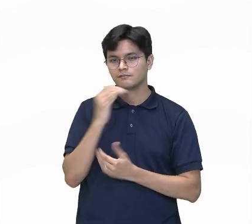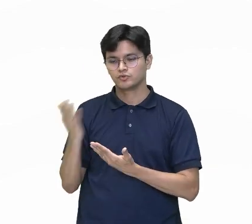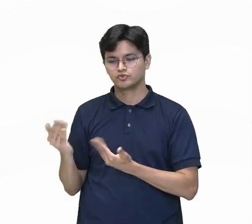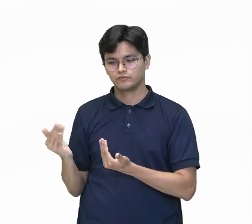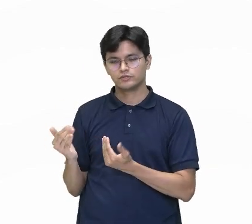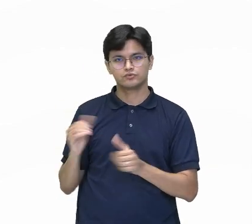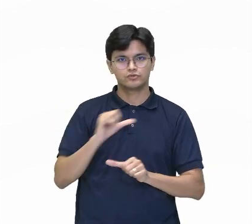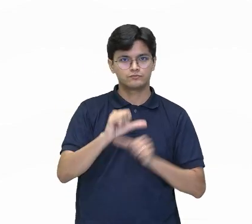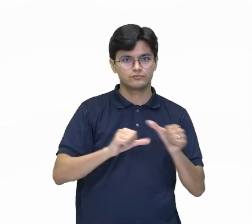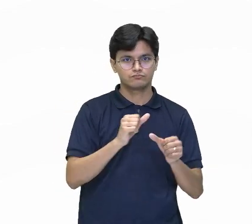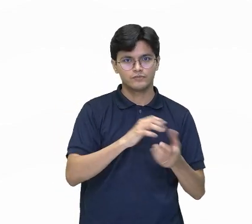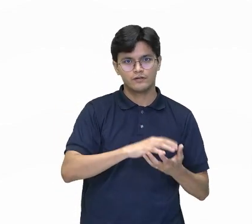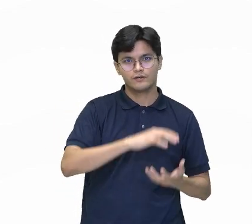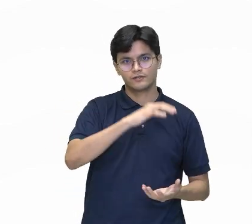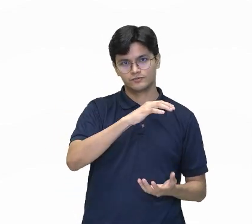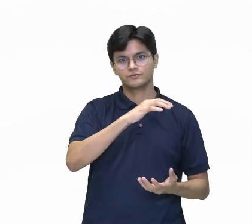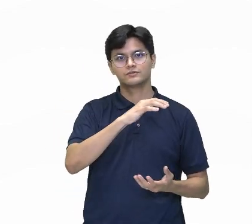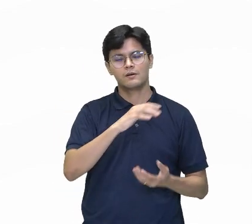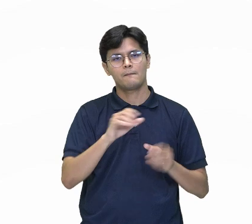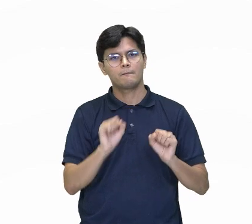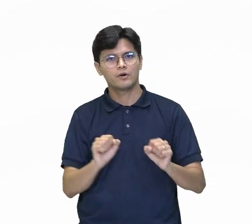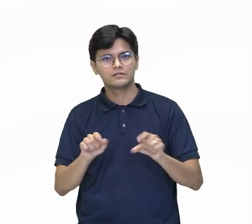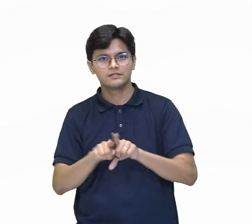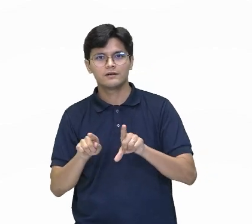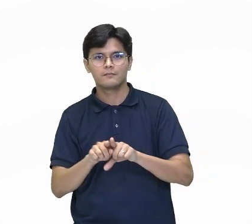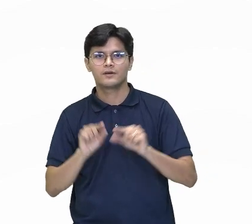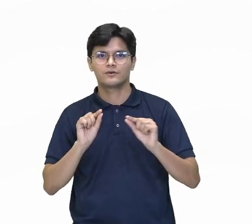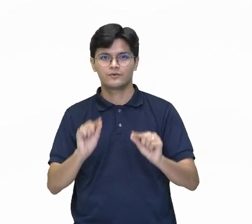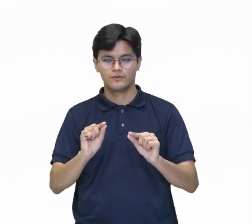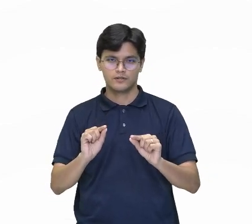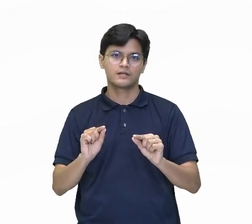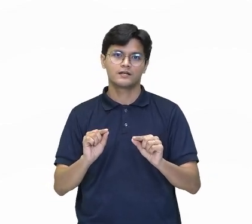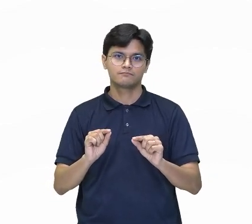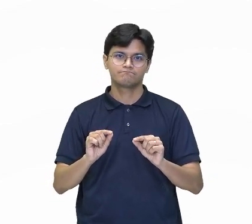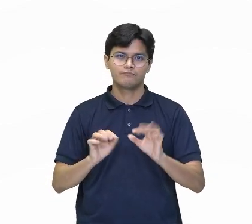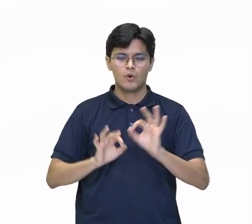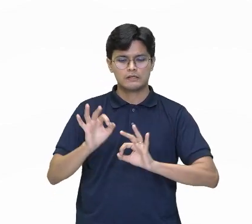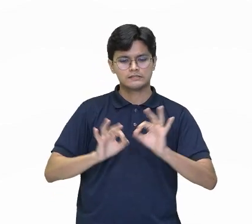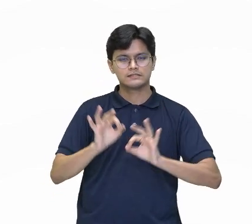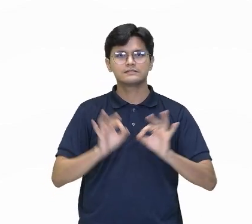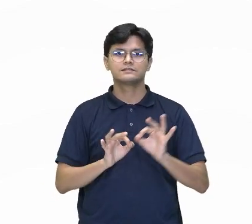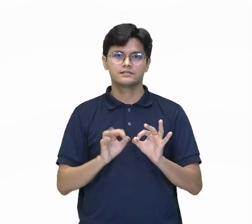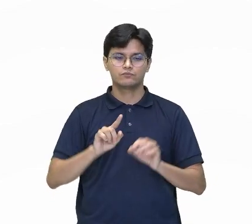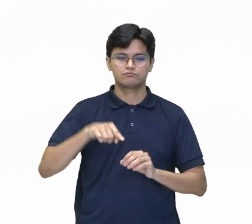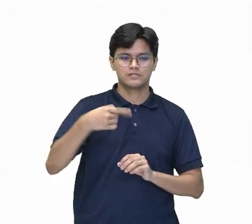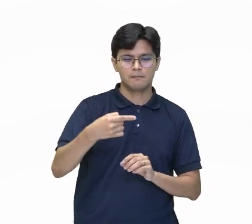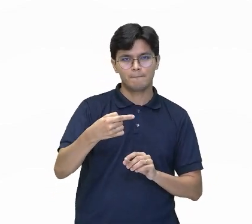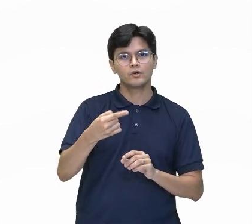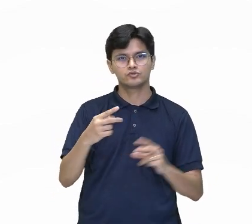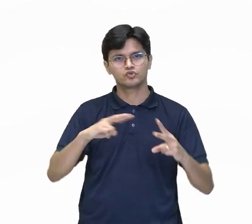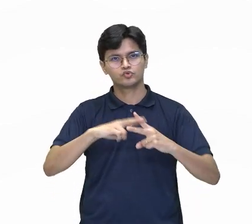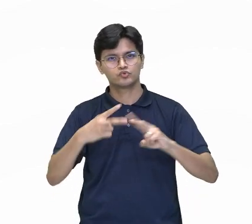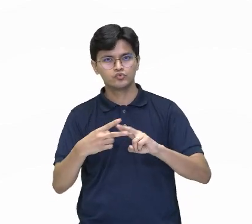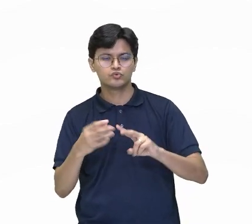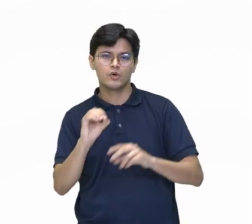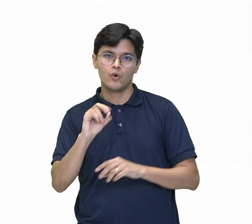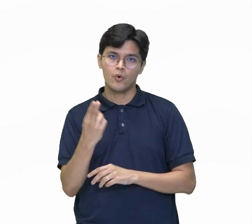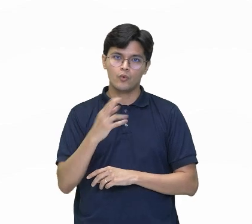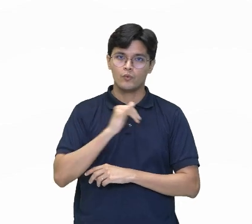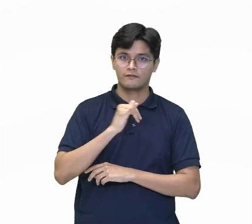vida adulta. Pode ser também uma preparação para a guerra, um aviso. Então, a